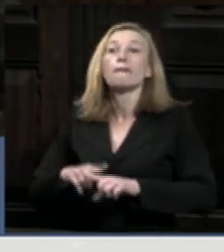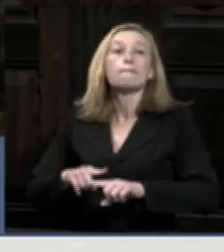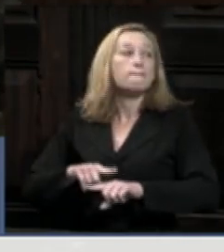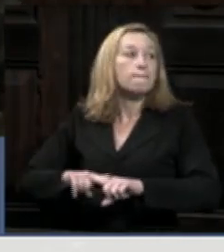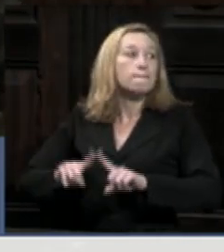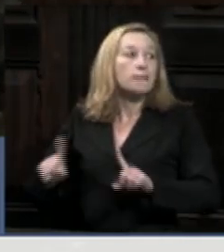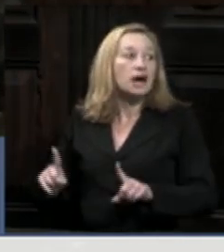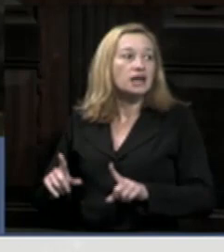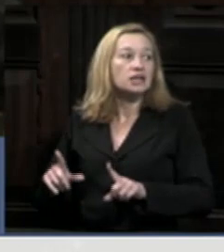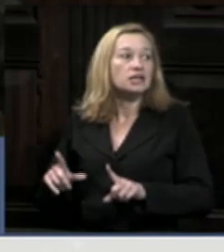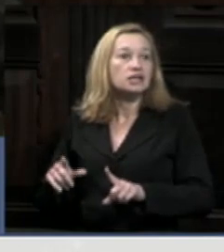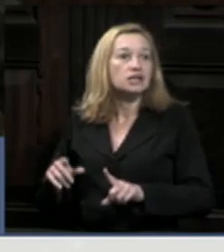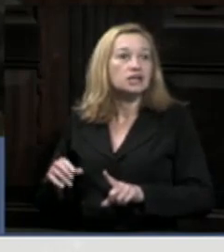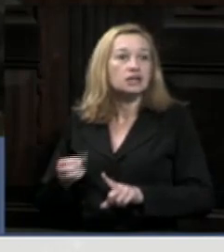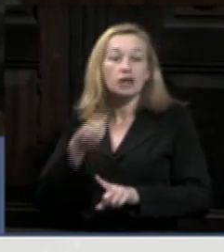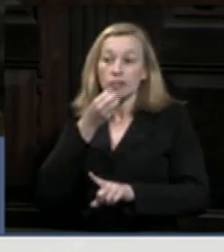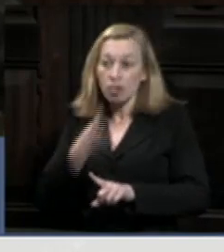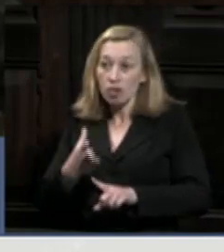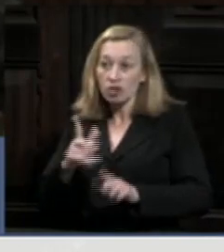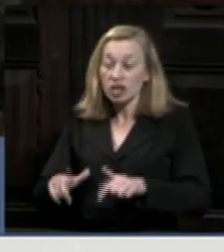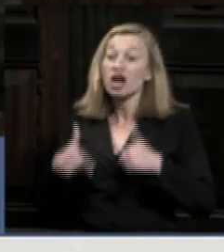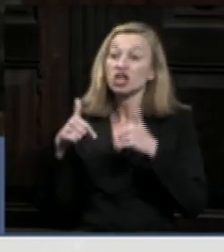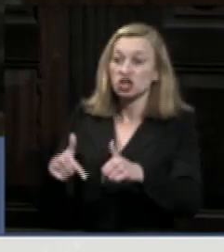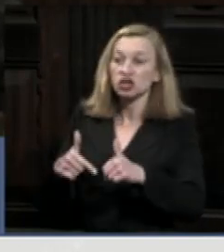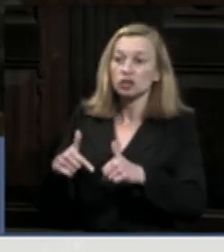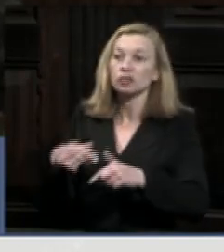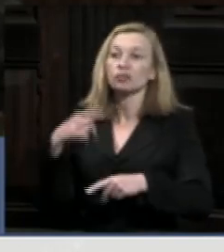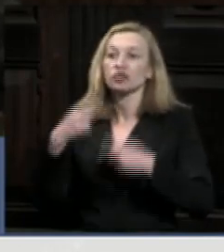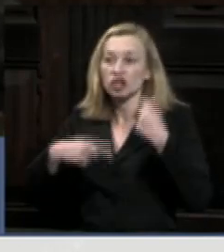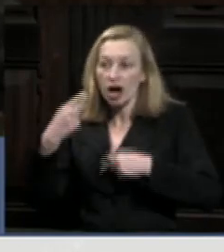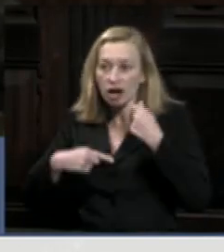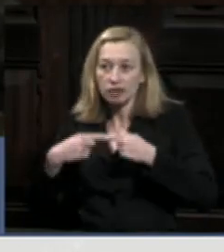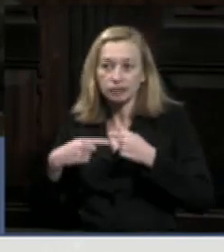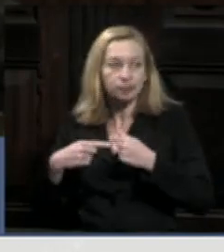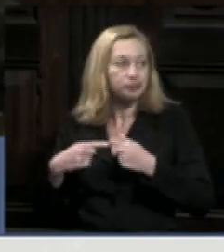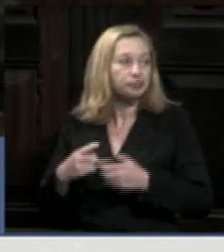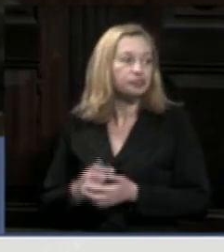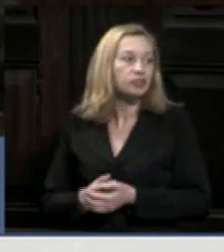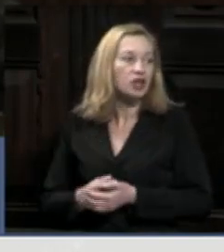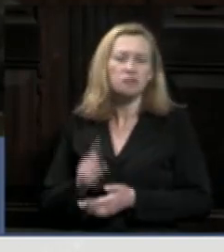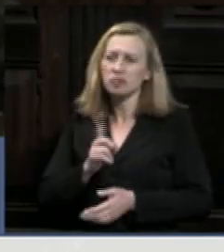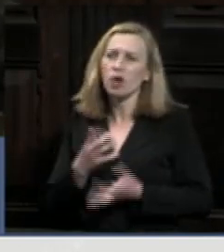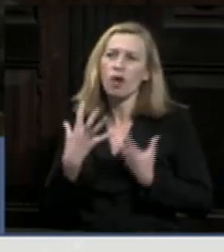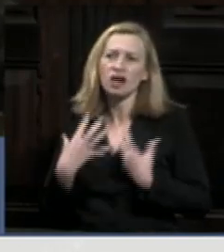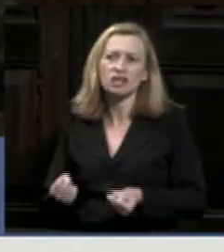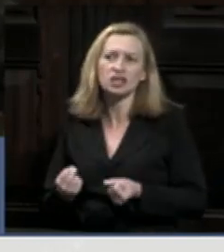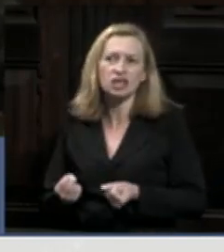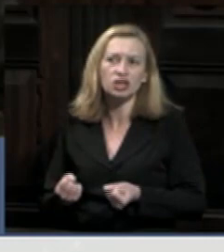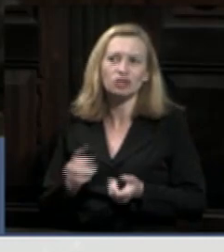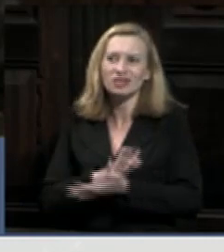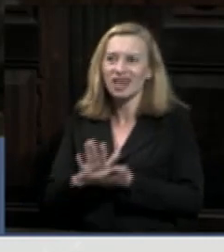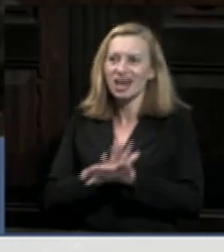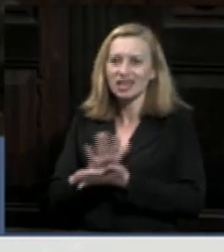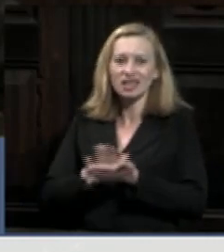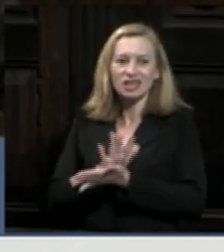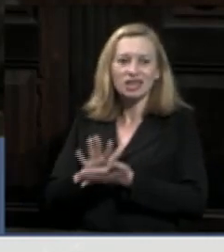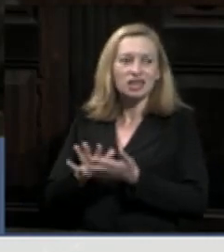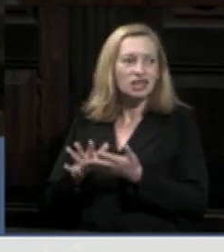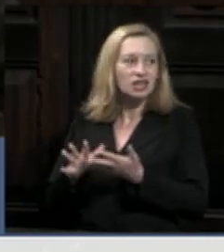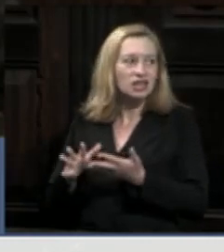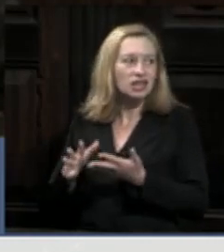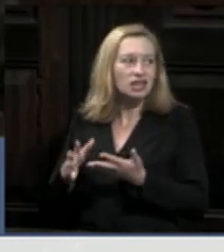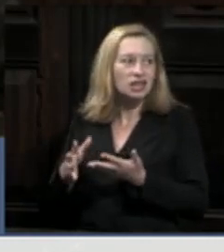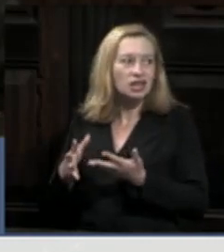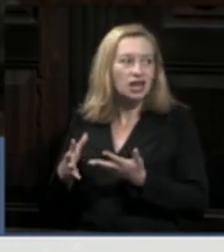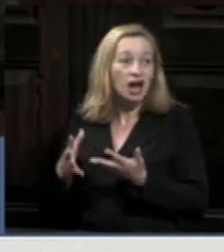e no debate não concordo com absolutamente nada que defende jair bolsonaro mas